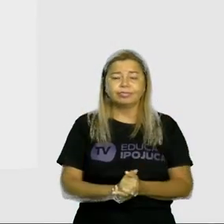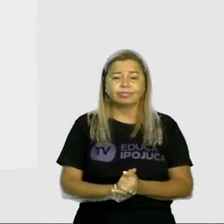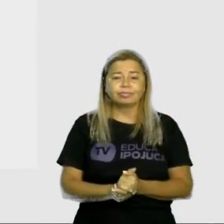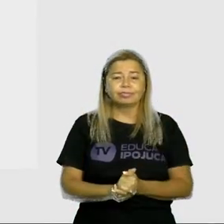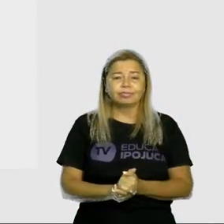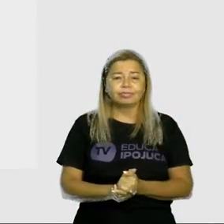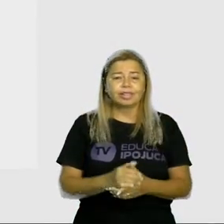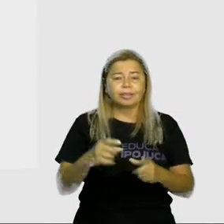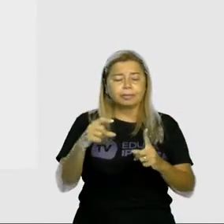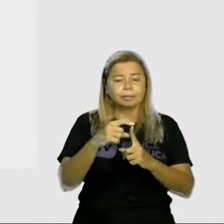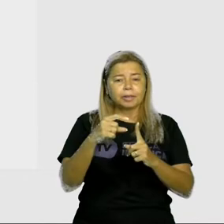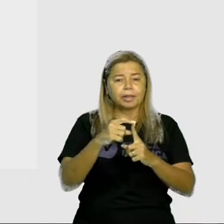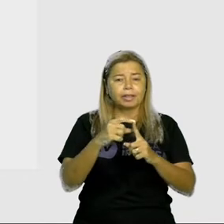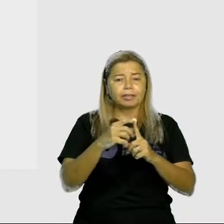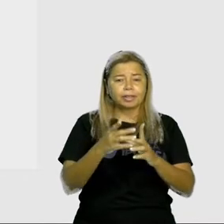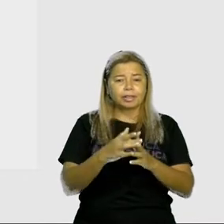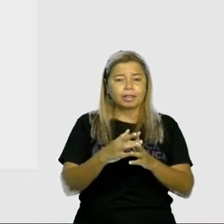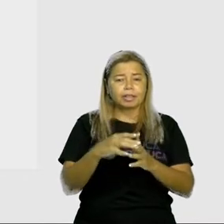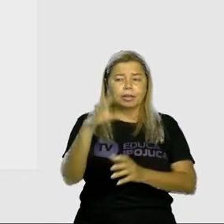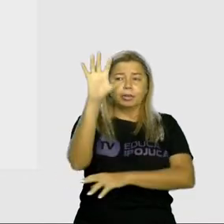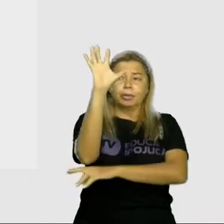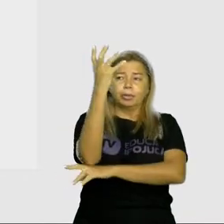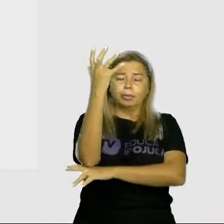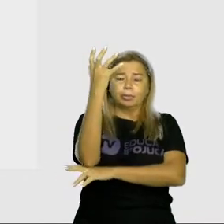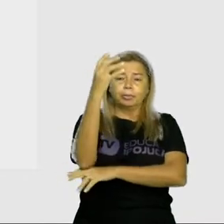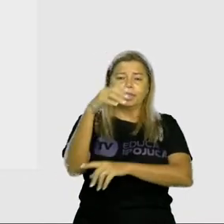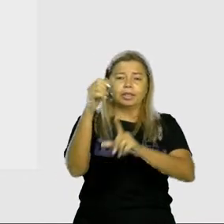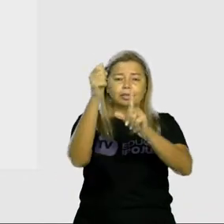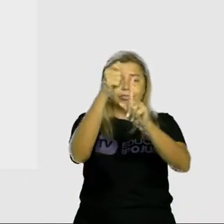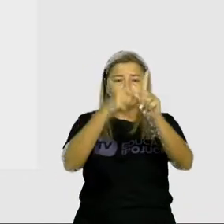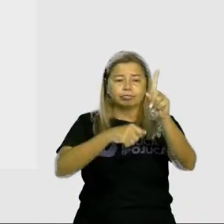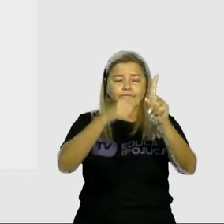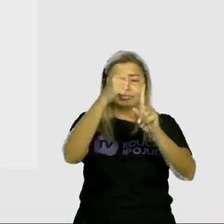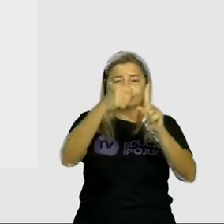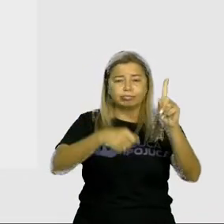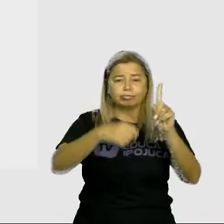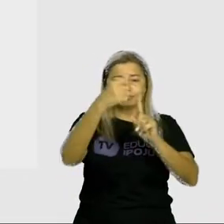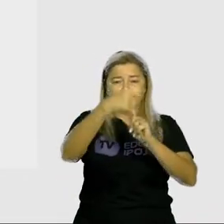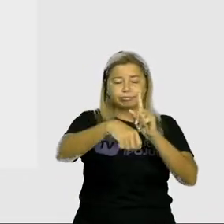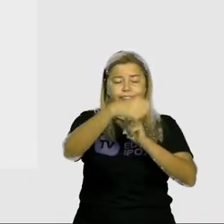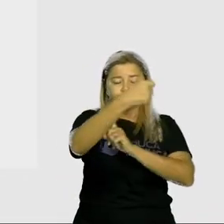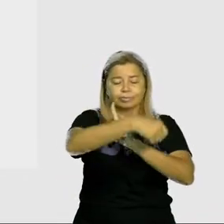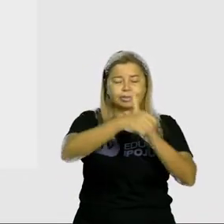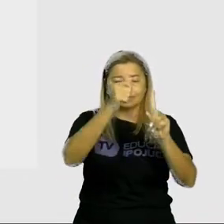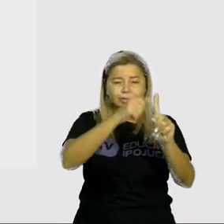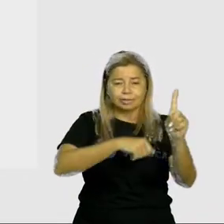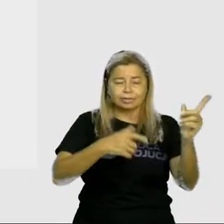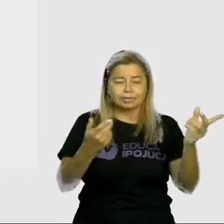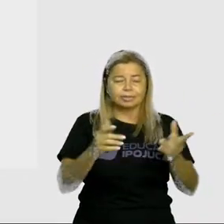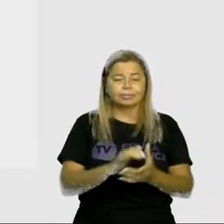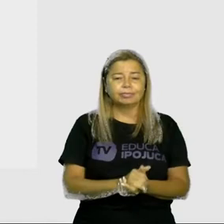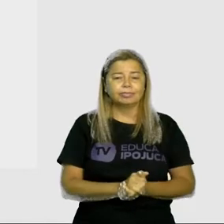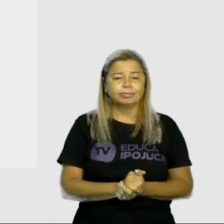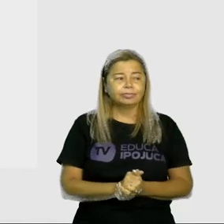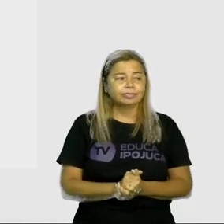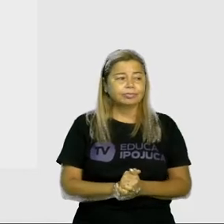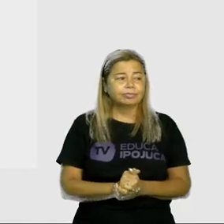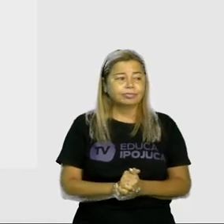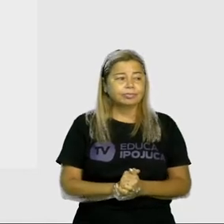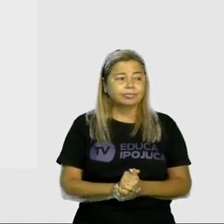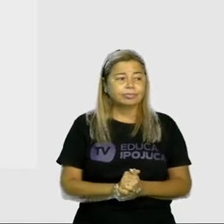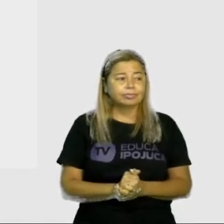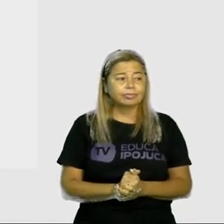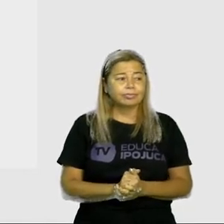palavra bananeira. A bananeira, que é uma planta, né? O pé da banana, a bananeira. E aqui